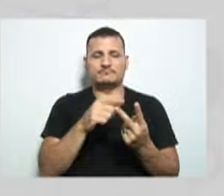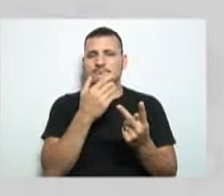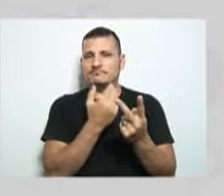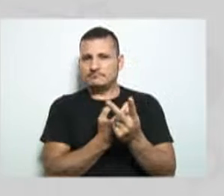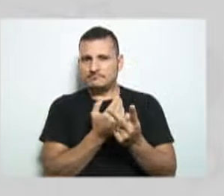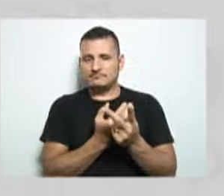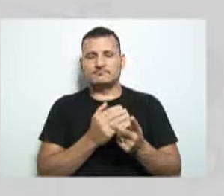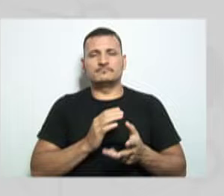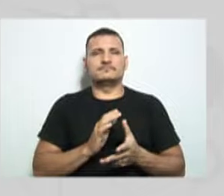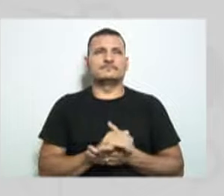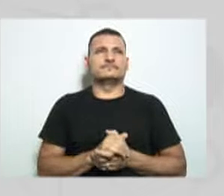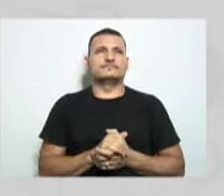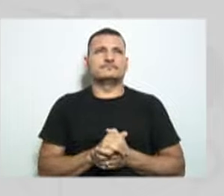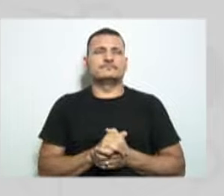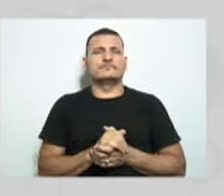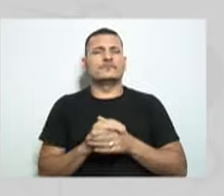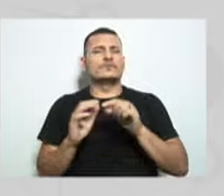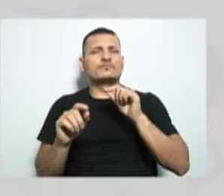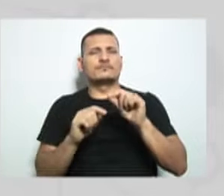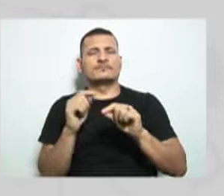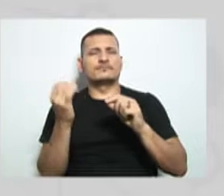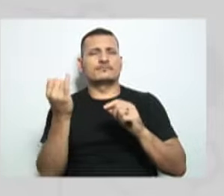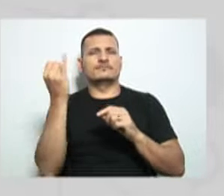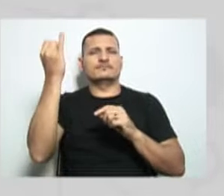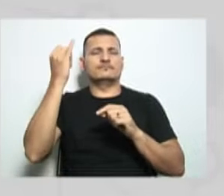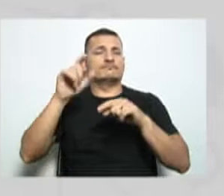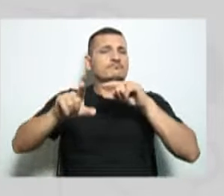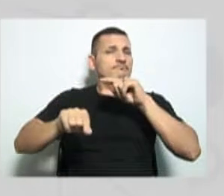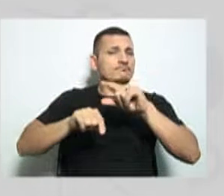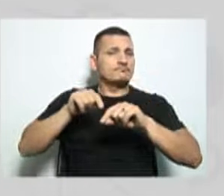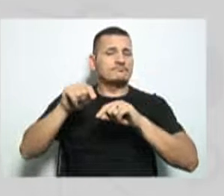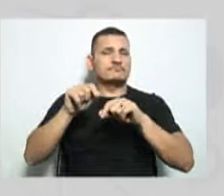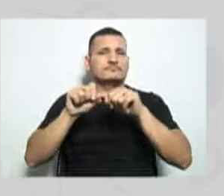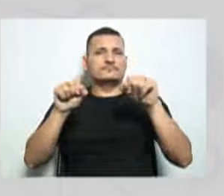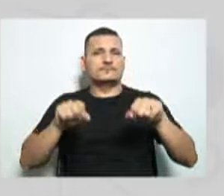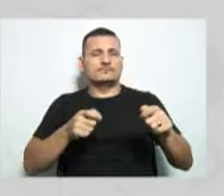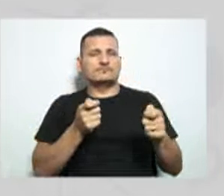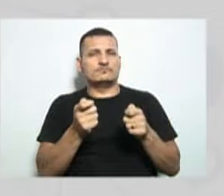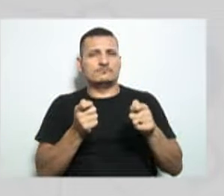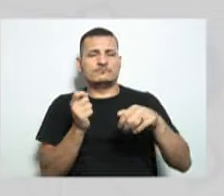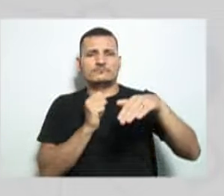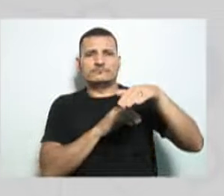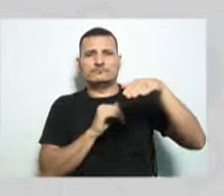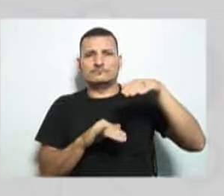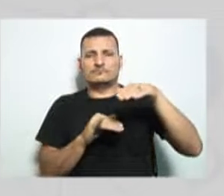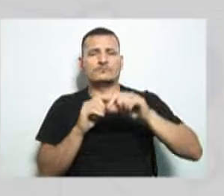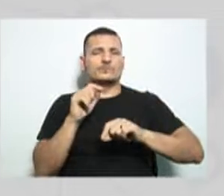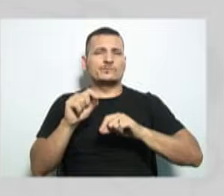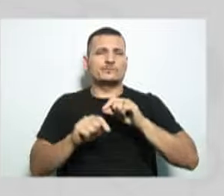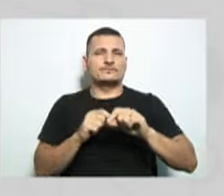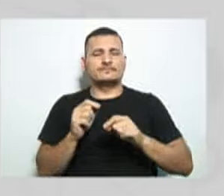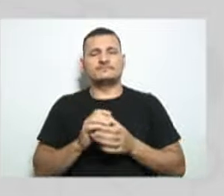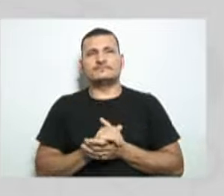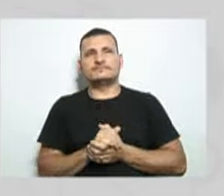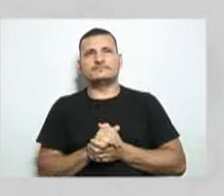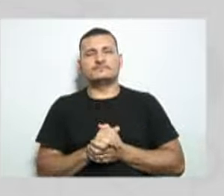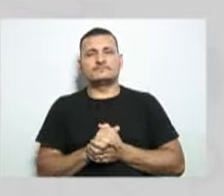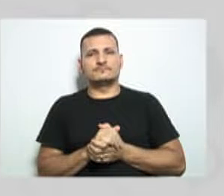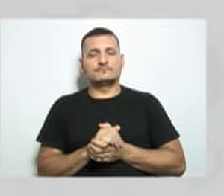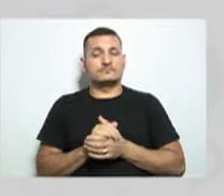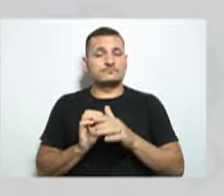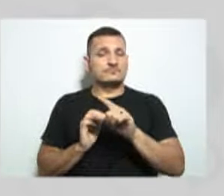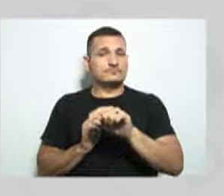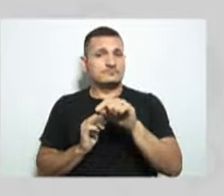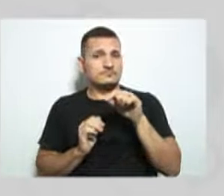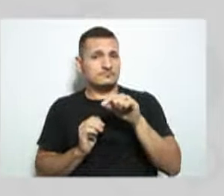Fatores relevantes para a escolha de um sistema de controle de estoque. O que nós temos que ver quando vai ser feito essa questão de escolha?